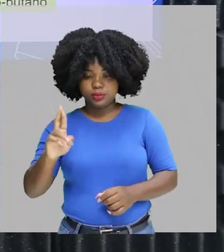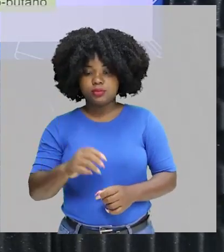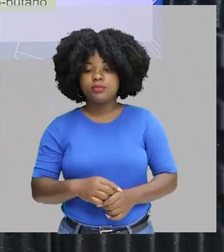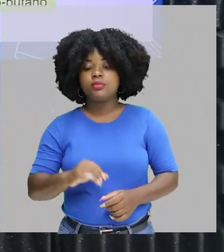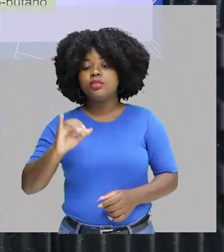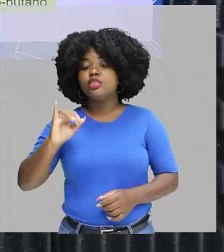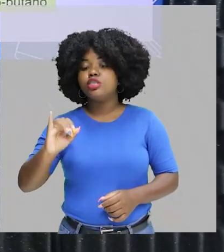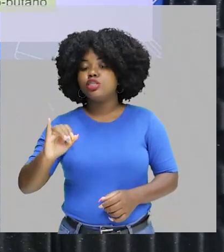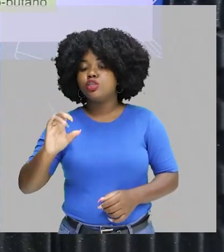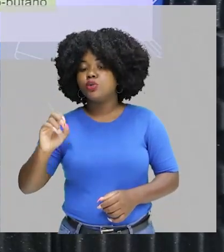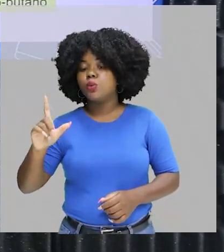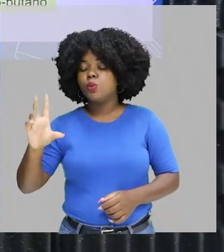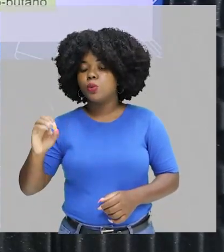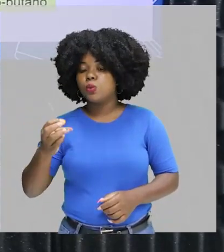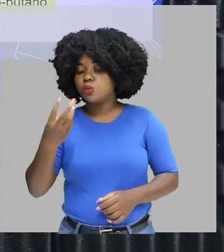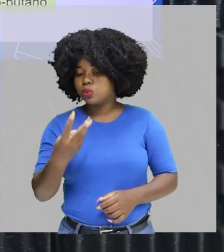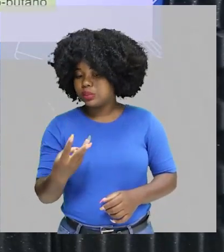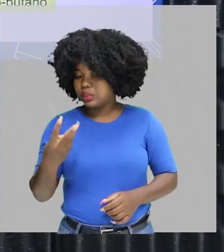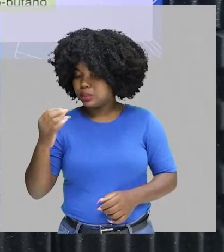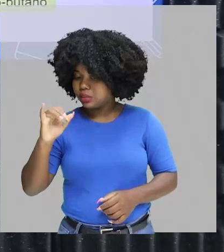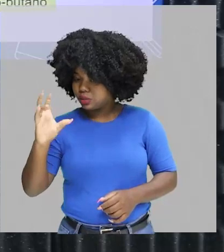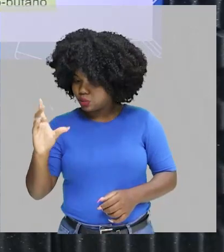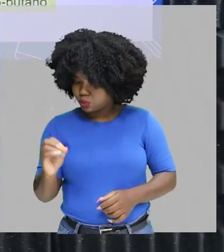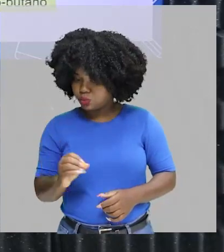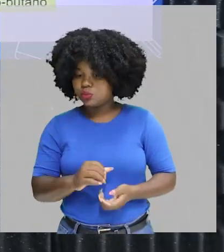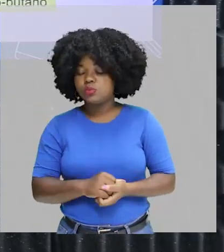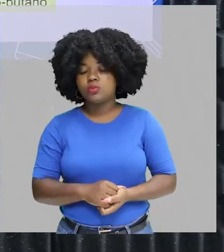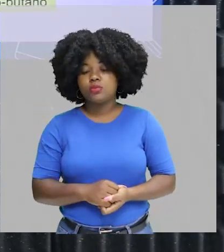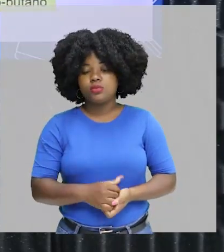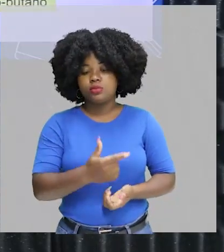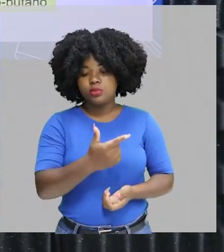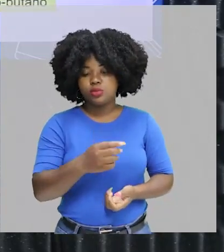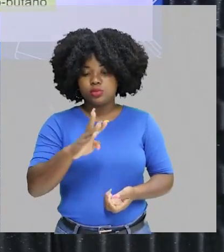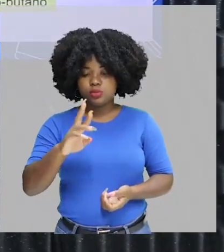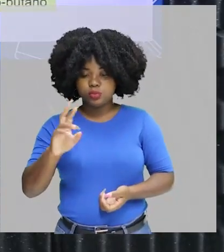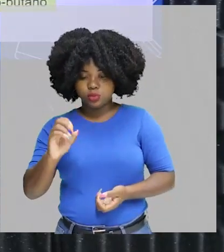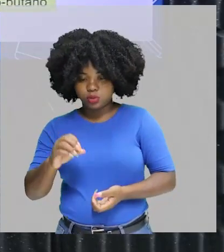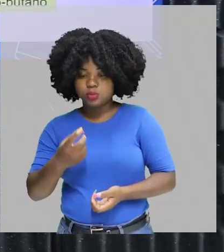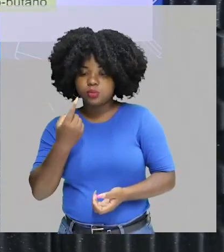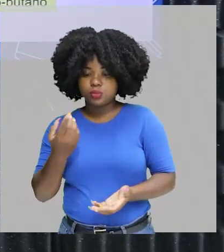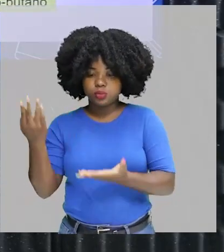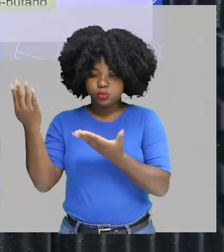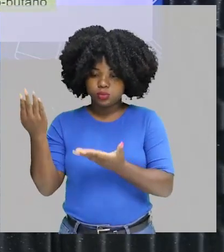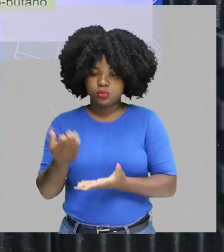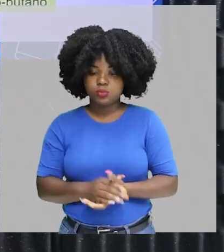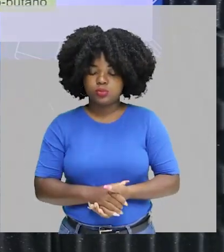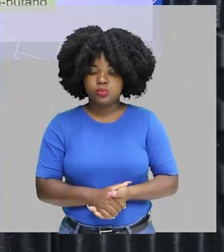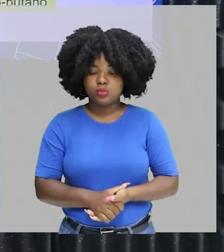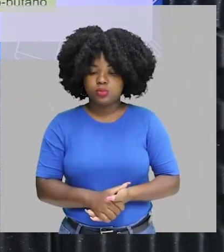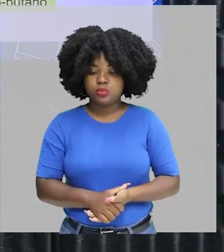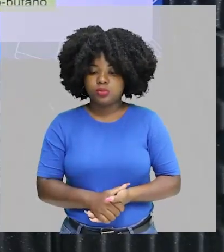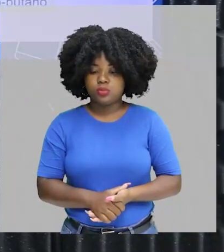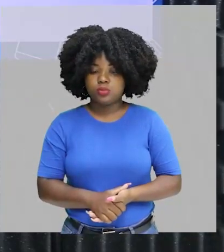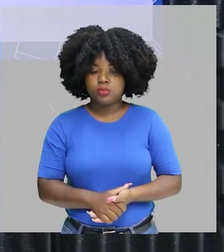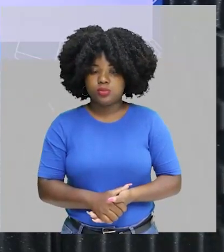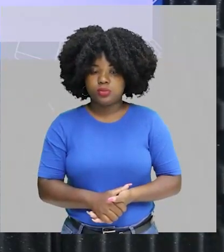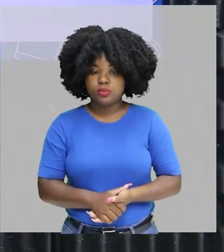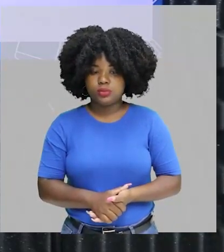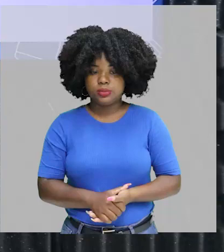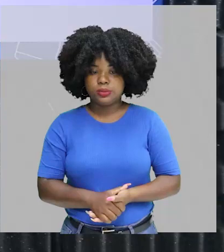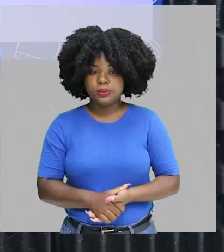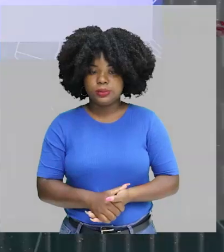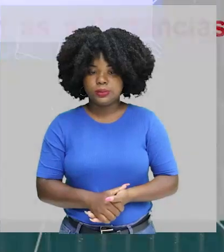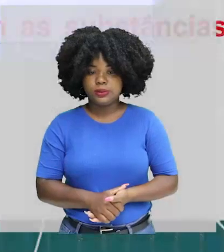no carbono 3, 3 iodo. 2 bromo, 3 iodo, butano, certo? Essa